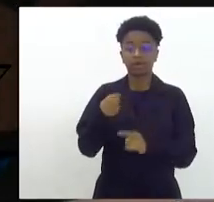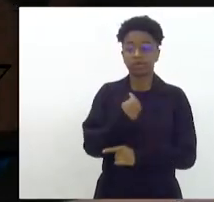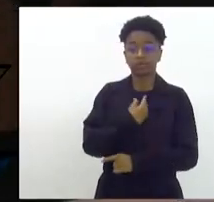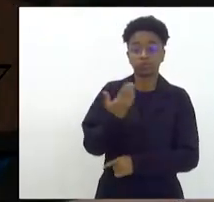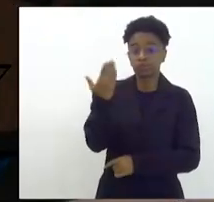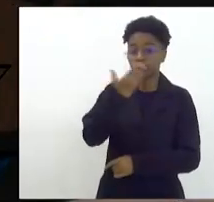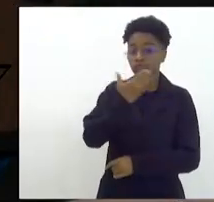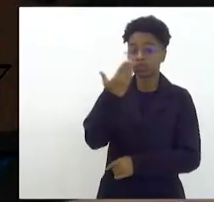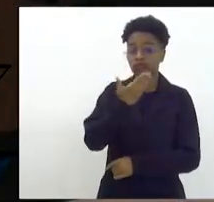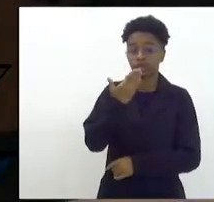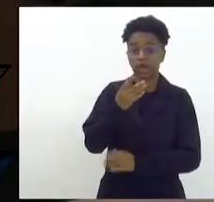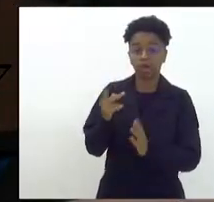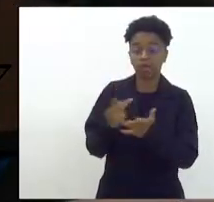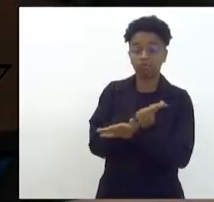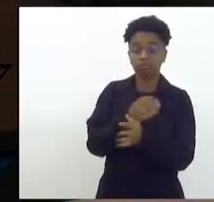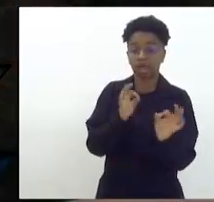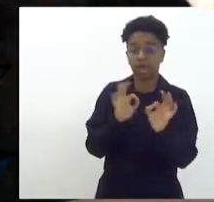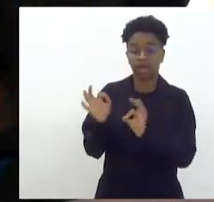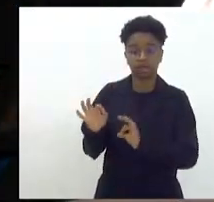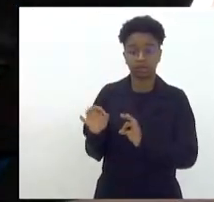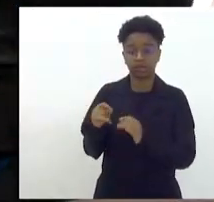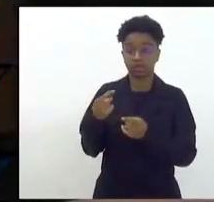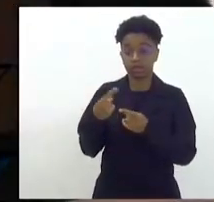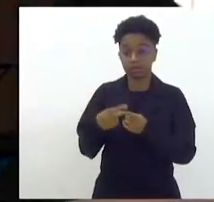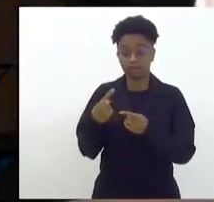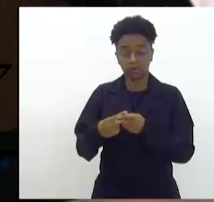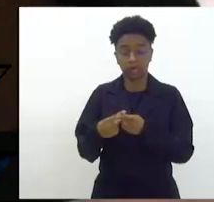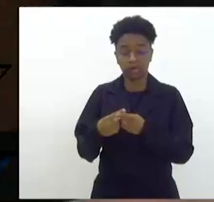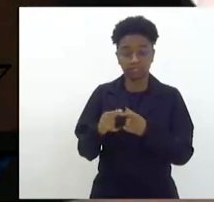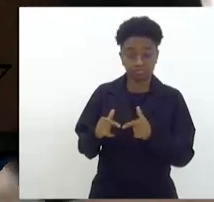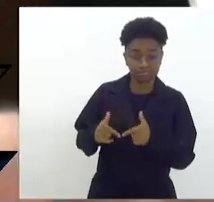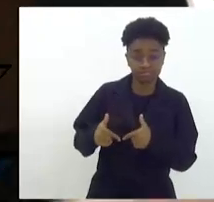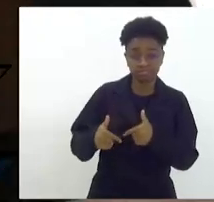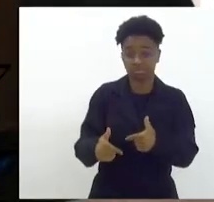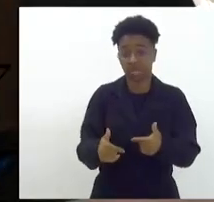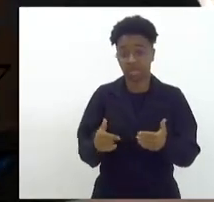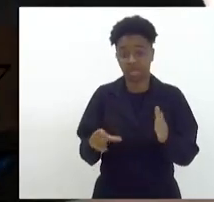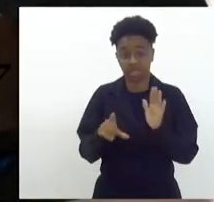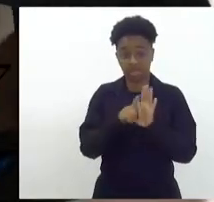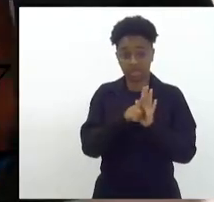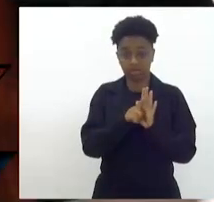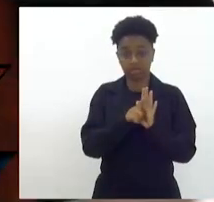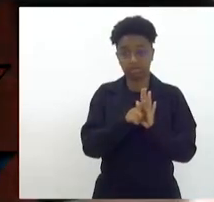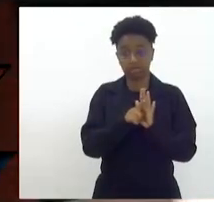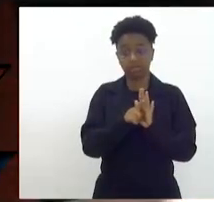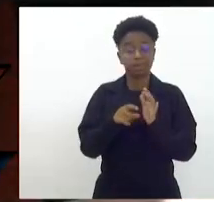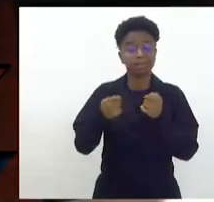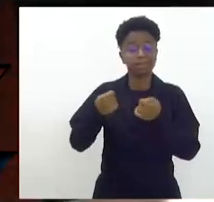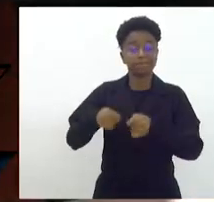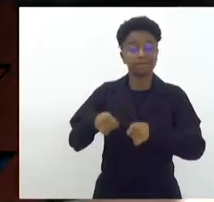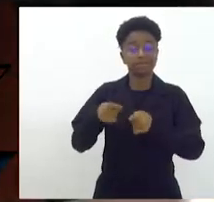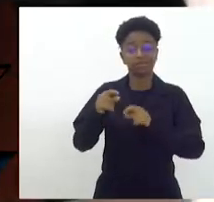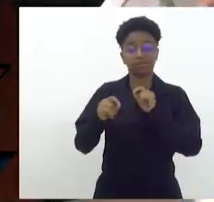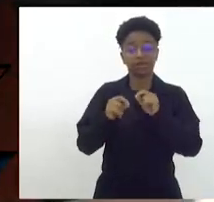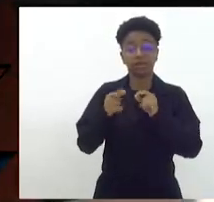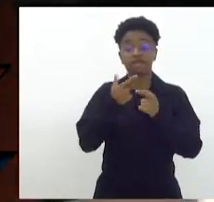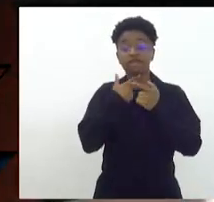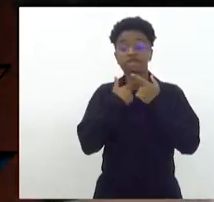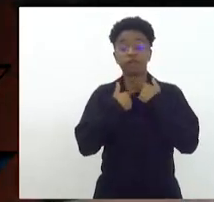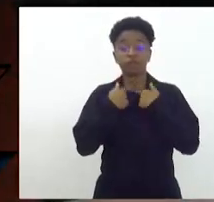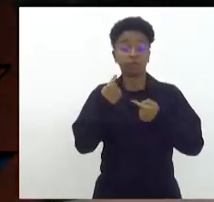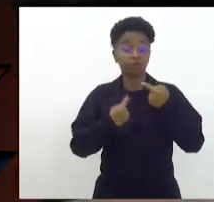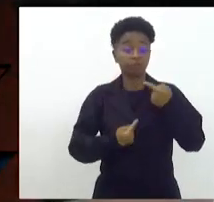a consequência dessa lei porque a aplicabilidade da Lei vai depender da vontade